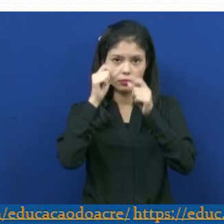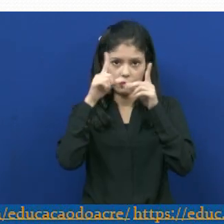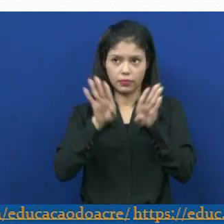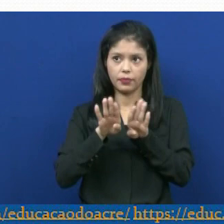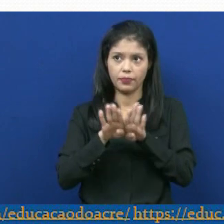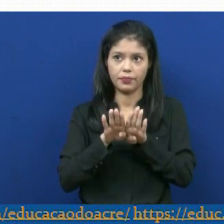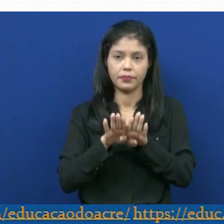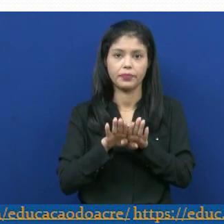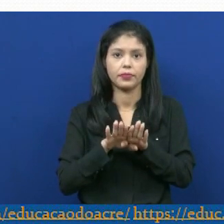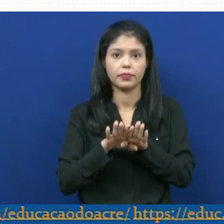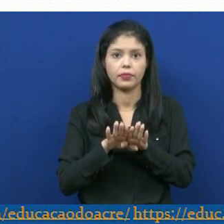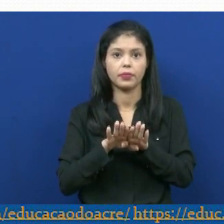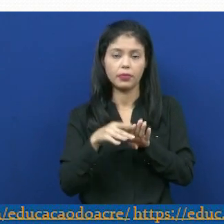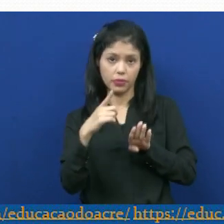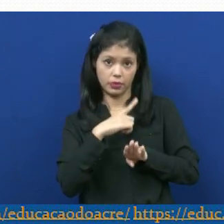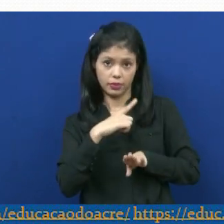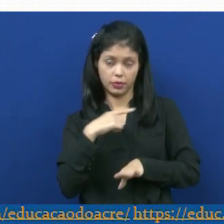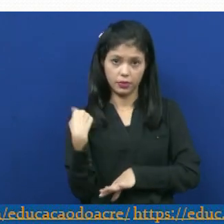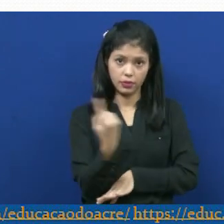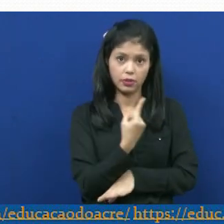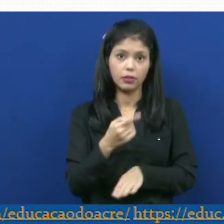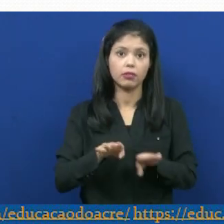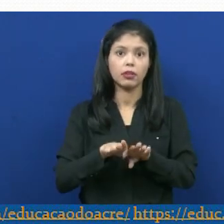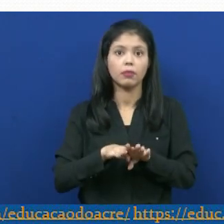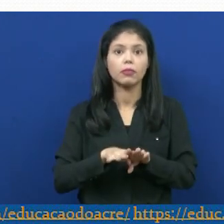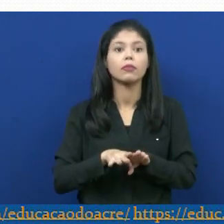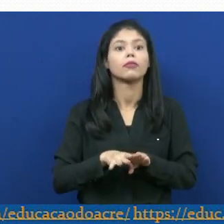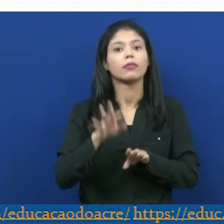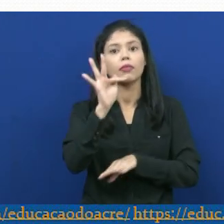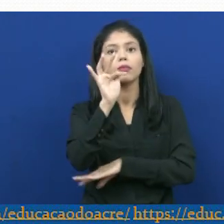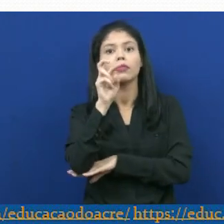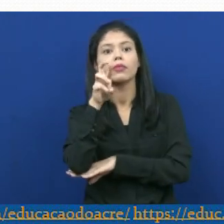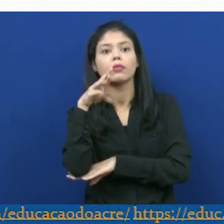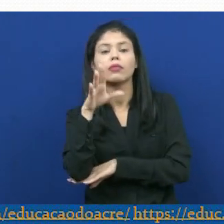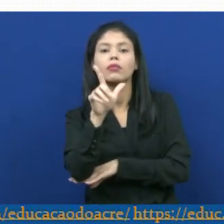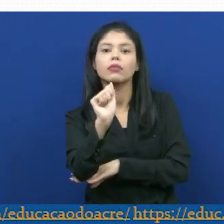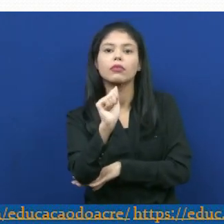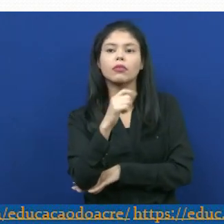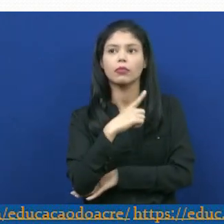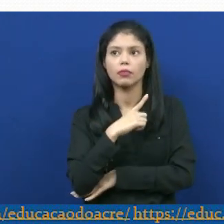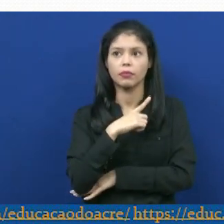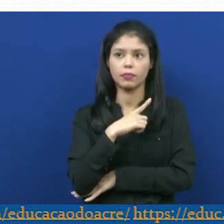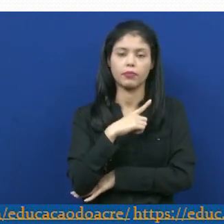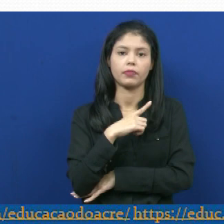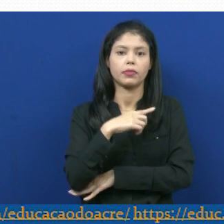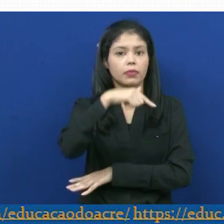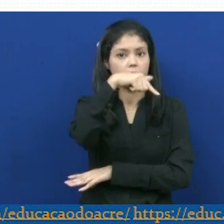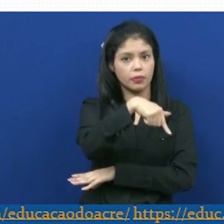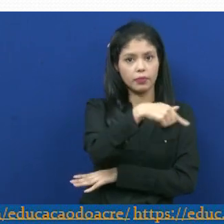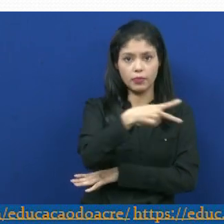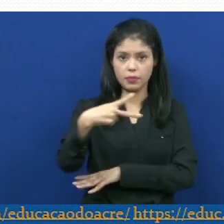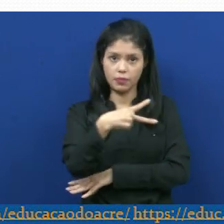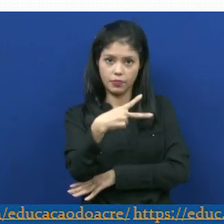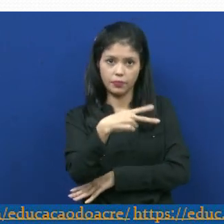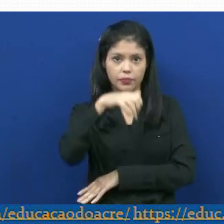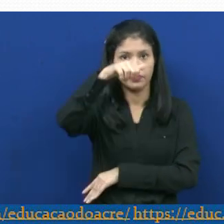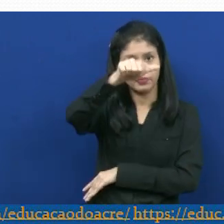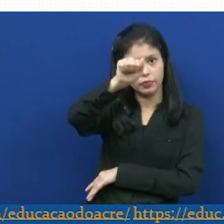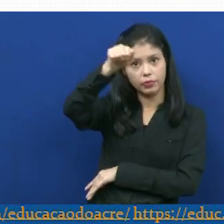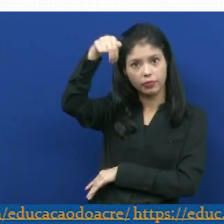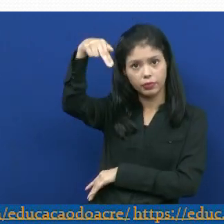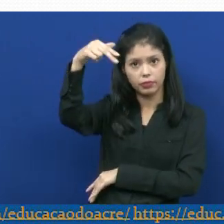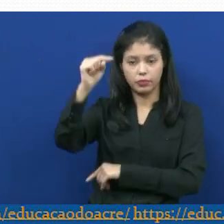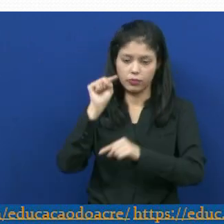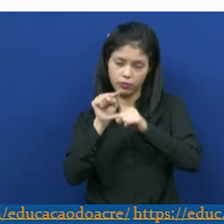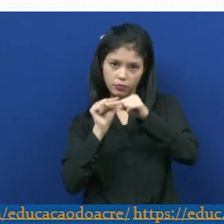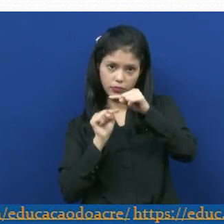Observando aí, nós temos a fórmula da razão, tá? Nós vamos ter que Q é igual a N dividido